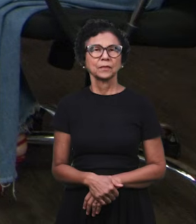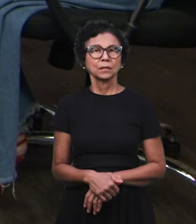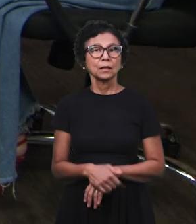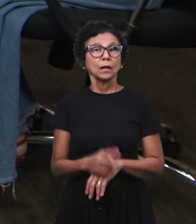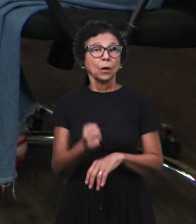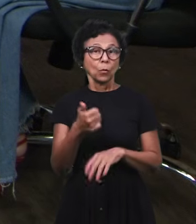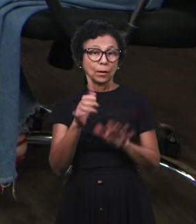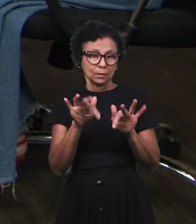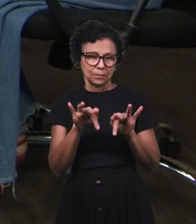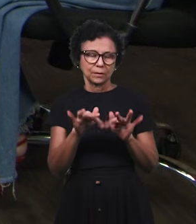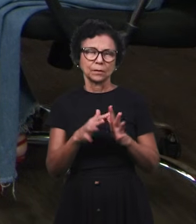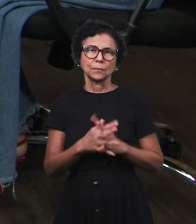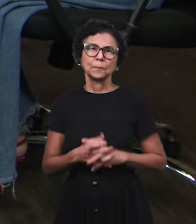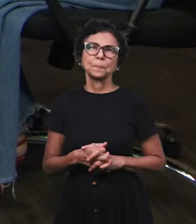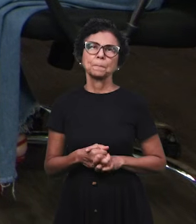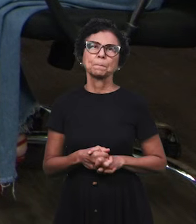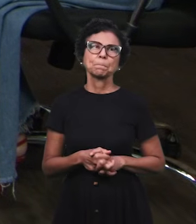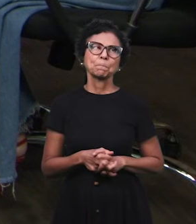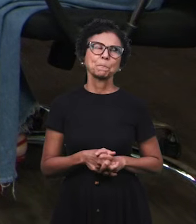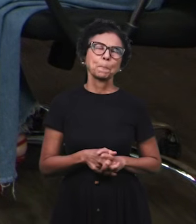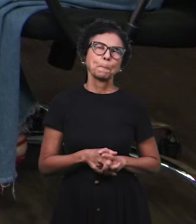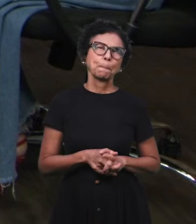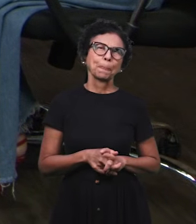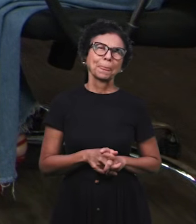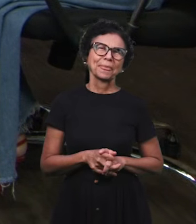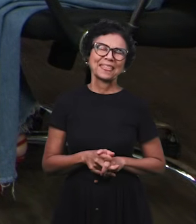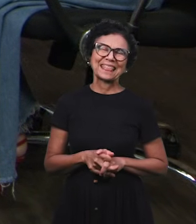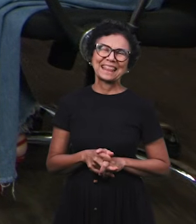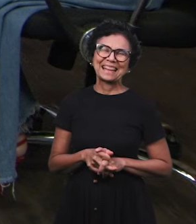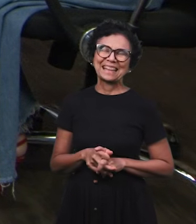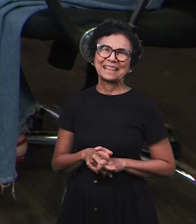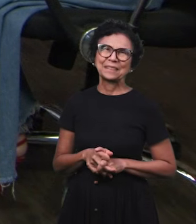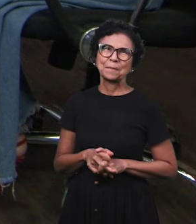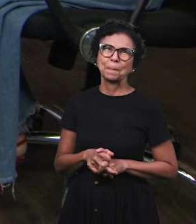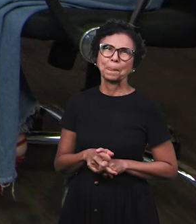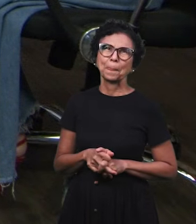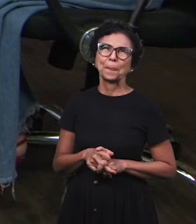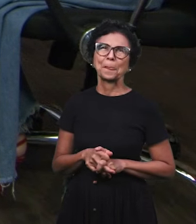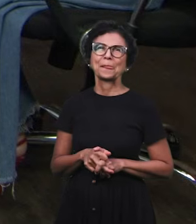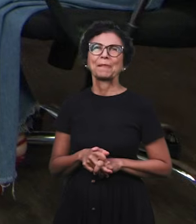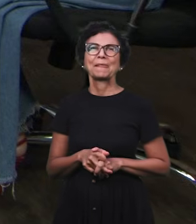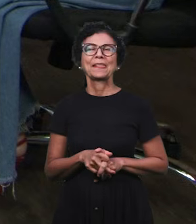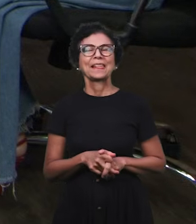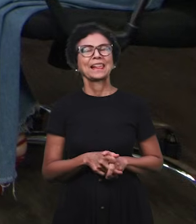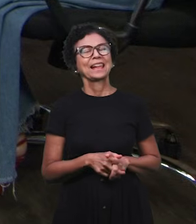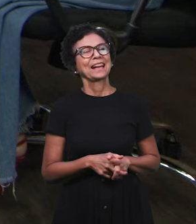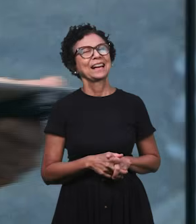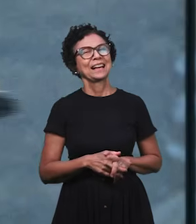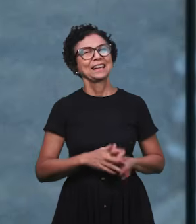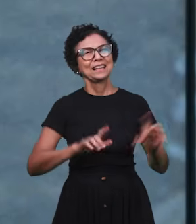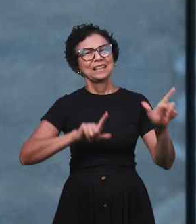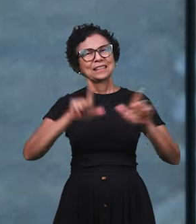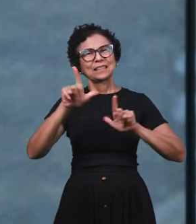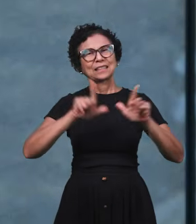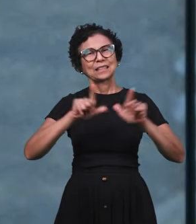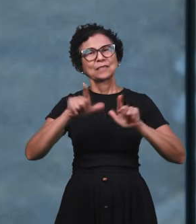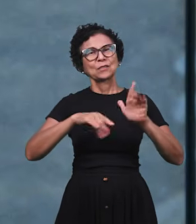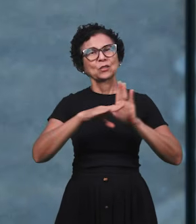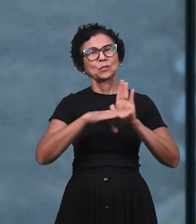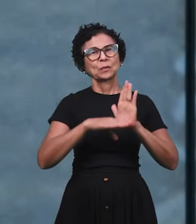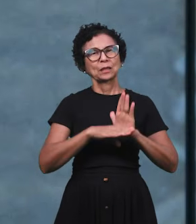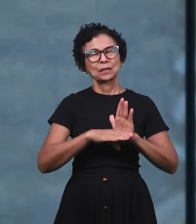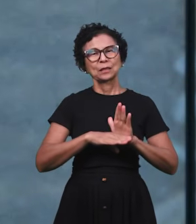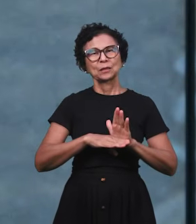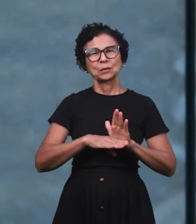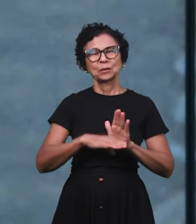Tinha um programa de televisão que toda vez que o apresentador dizia isso, todo mundo fazia Aqui como a gente não pode fazer isso, mas todo